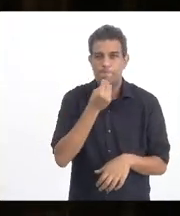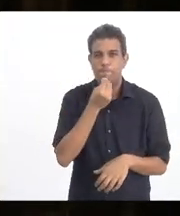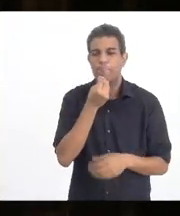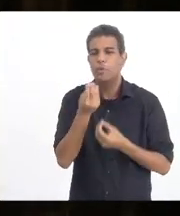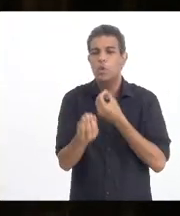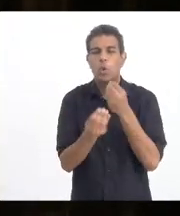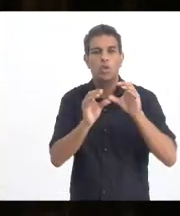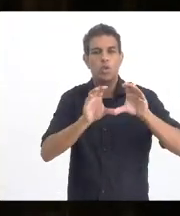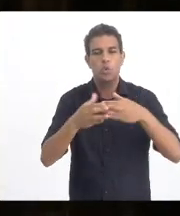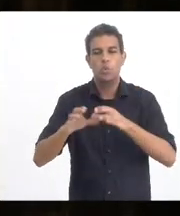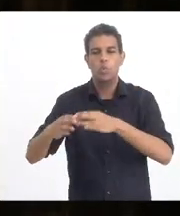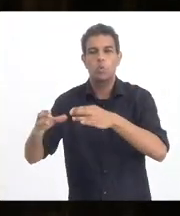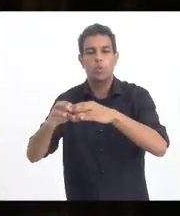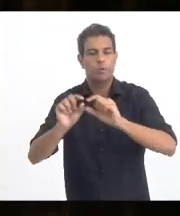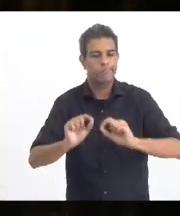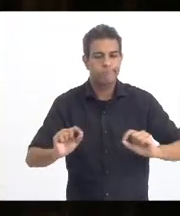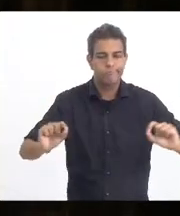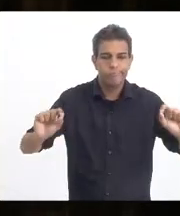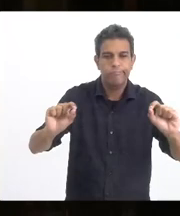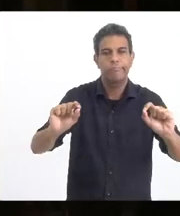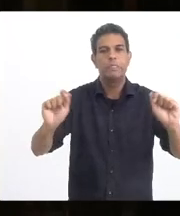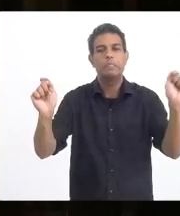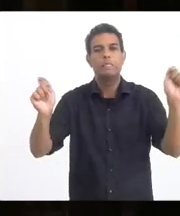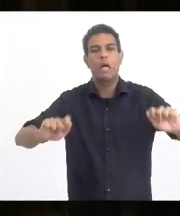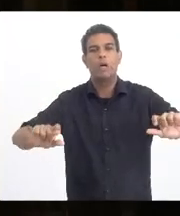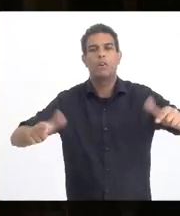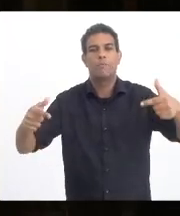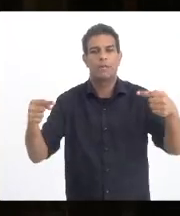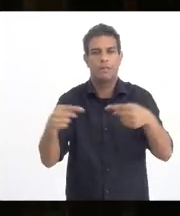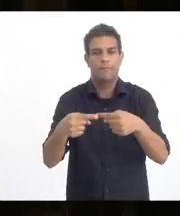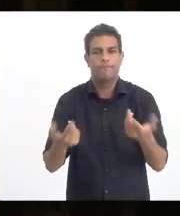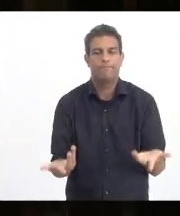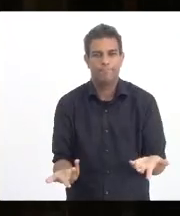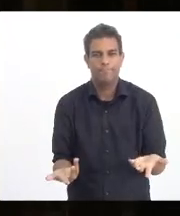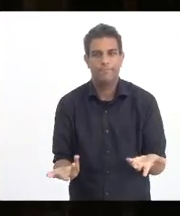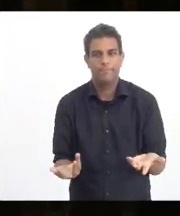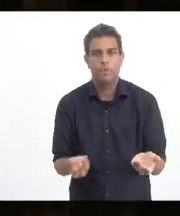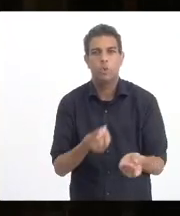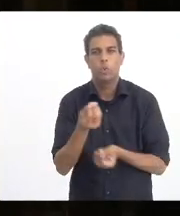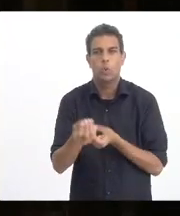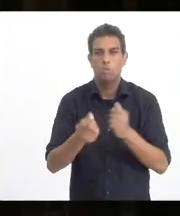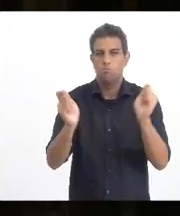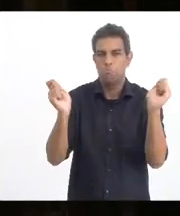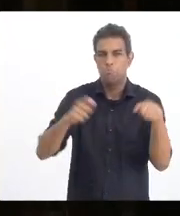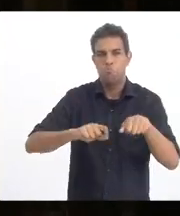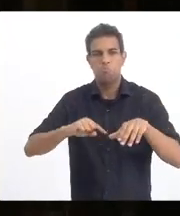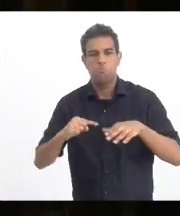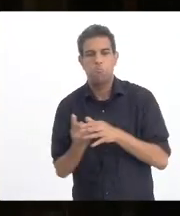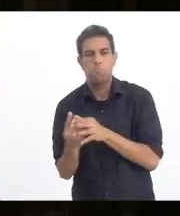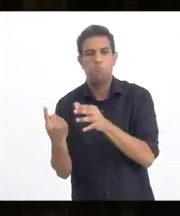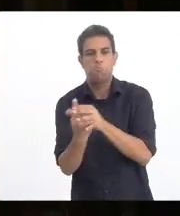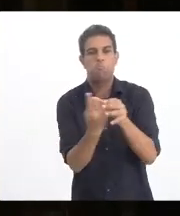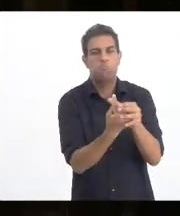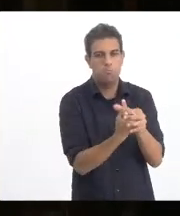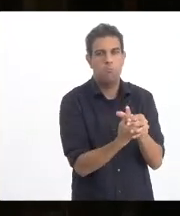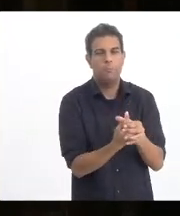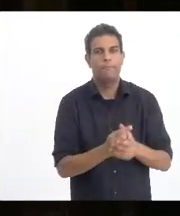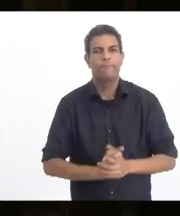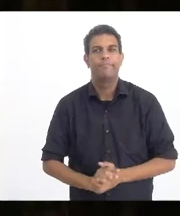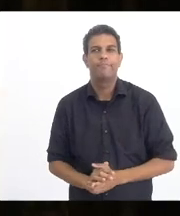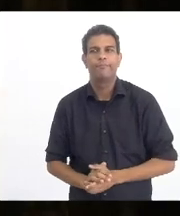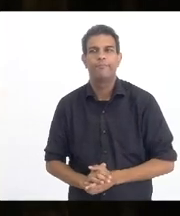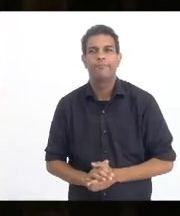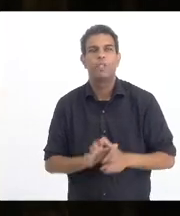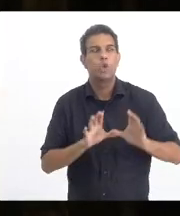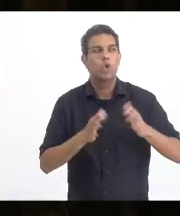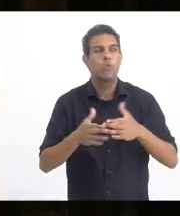o que a comissão fez foi trazer aqui o que foi possível dentro dos cálculos.